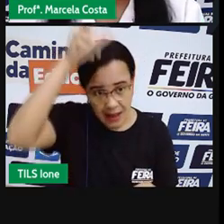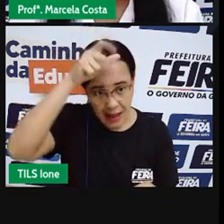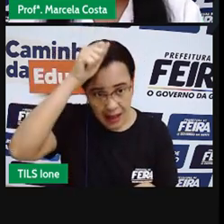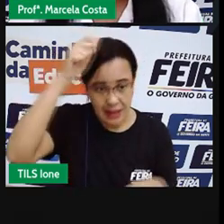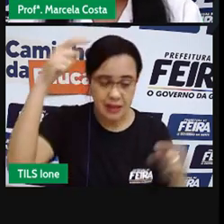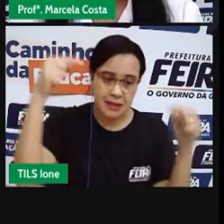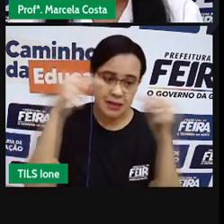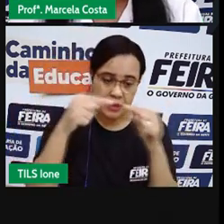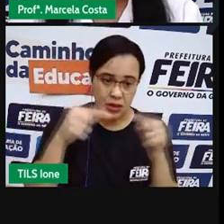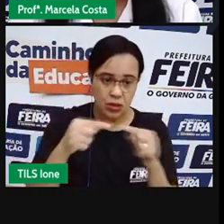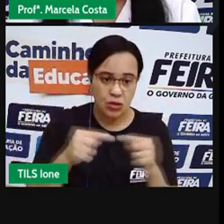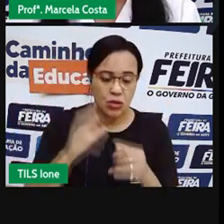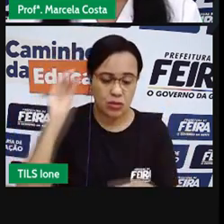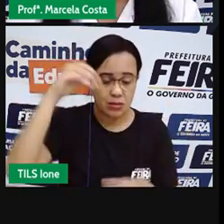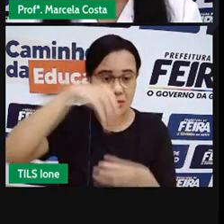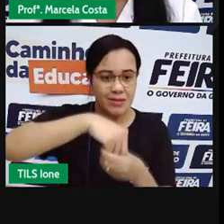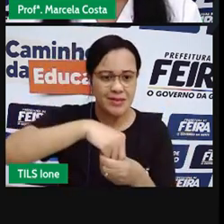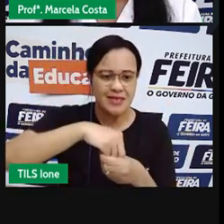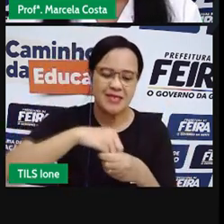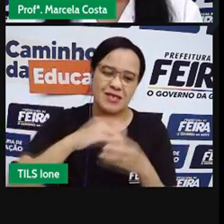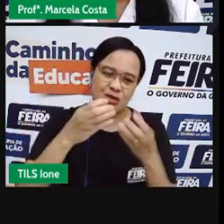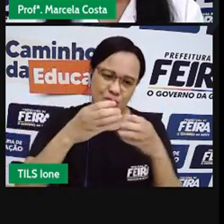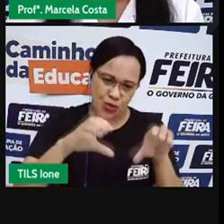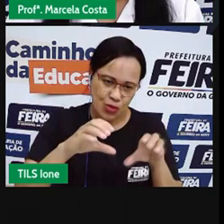da gema.